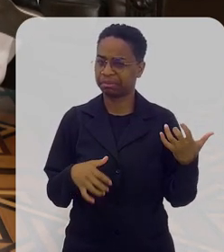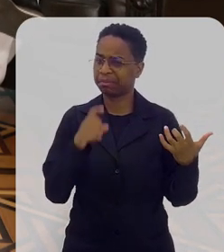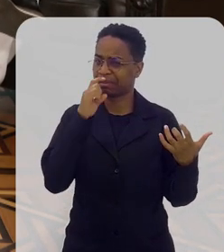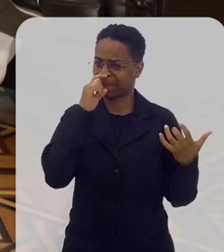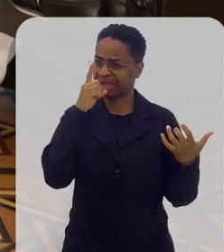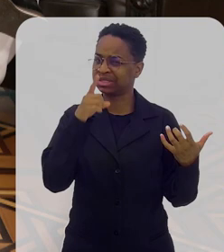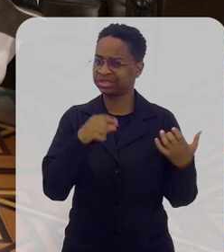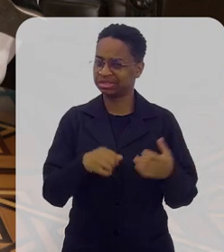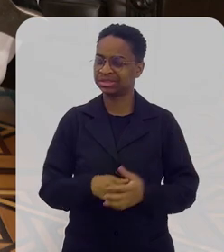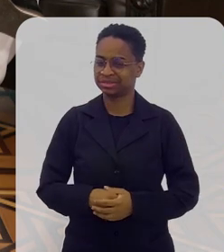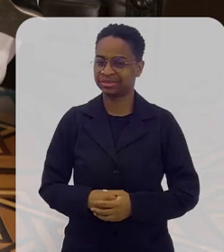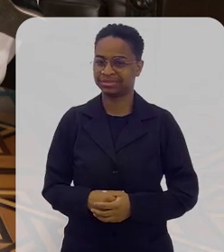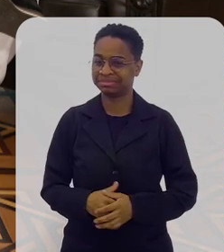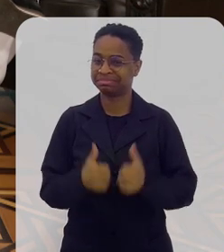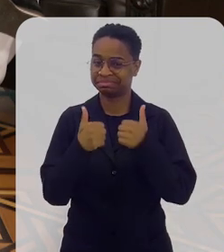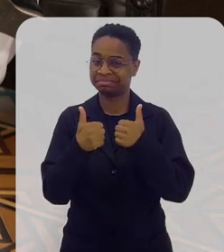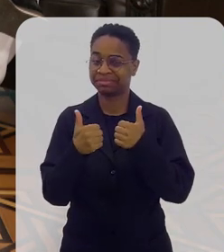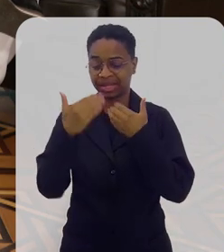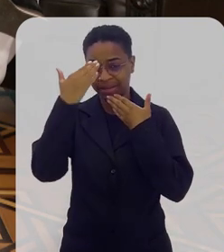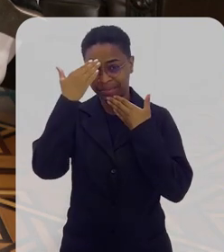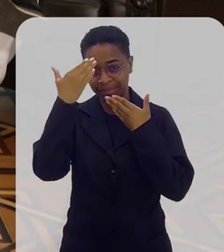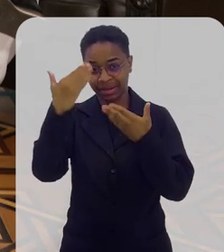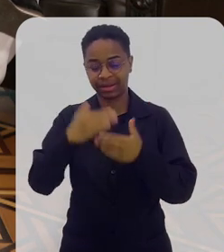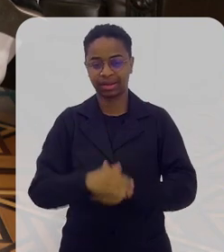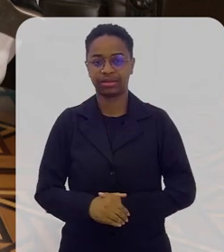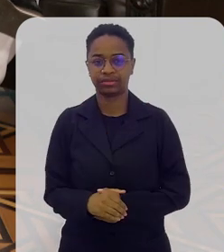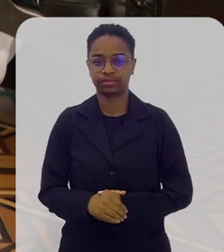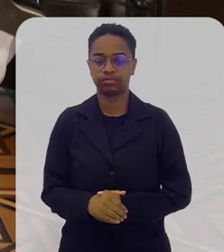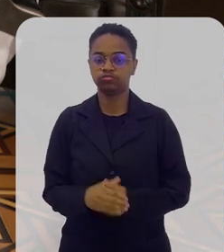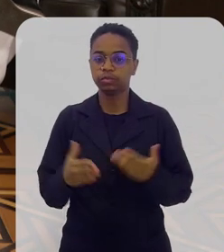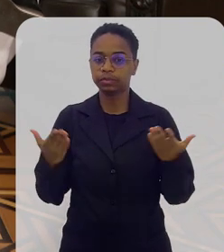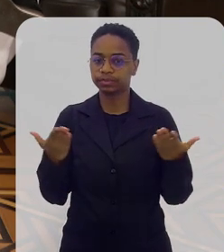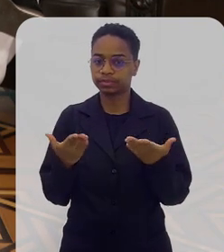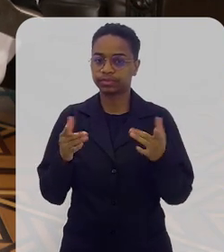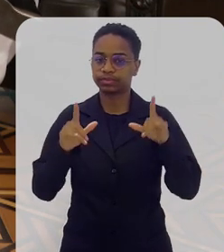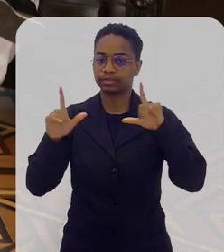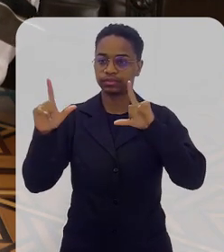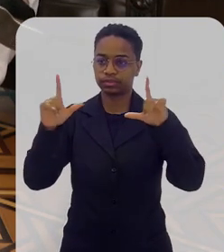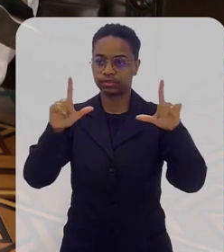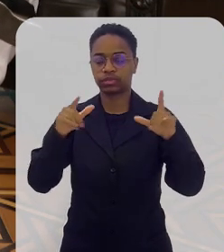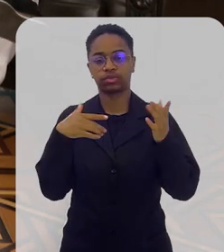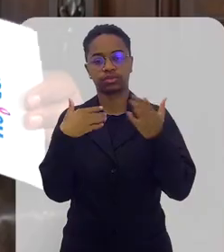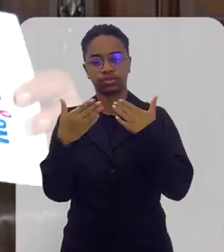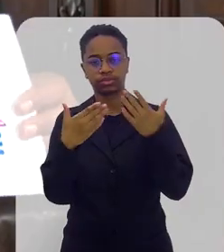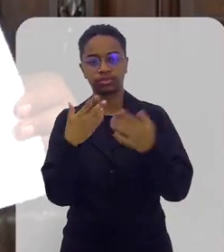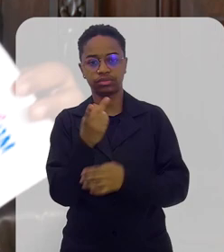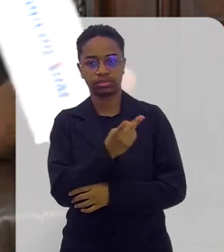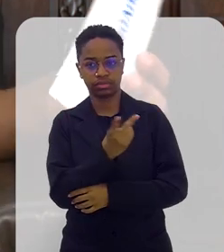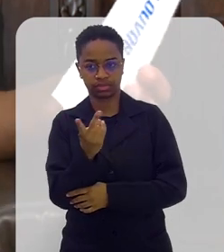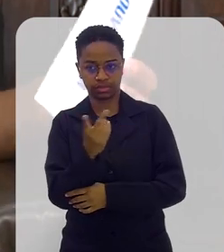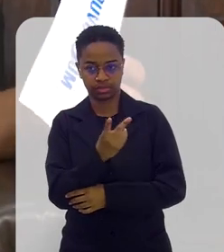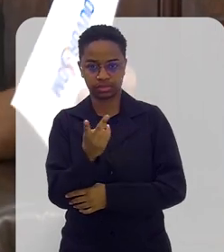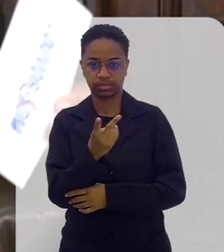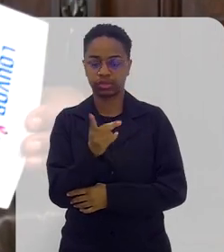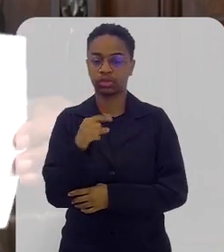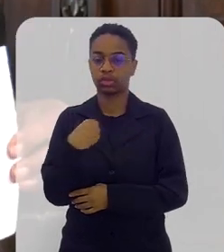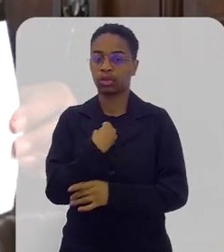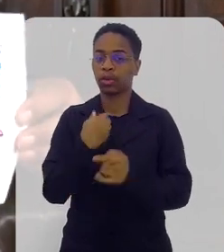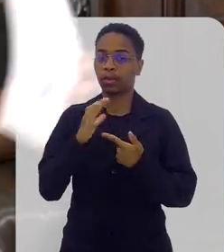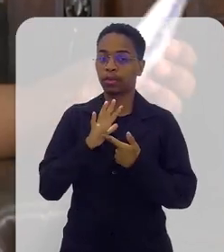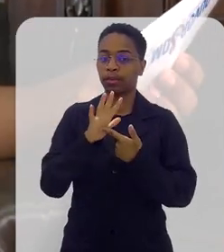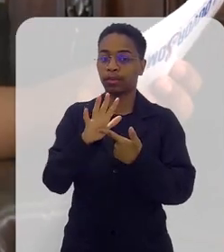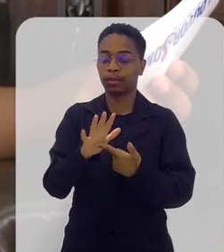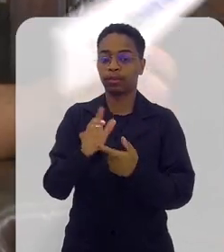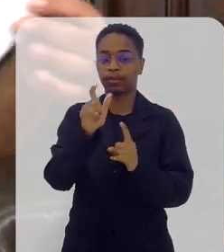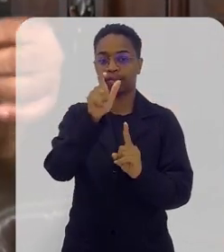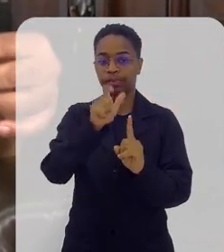metida, hein? Muito bem. Obrigado demais. Gente, o nosso quadro aqui, falando com você, Joel, no nosso quadro Revelação, é